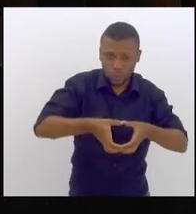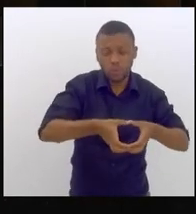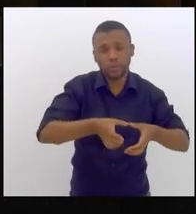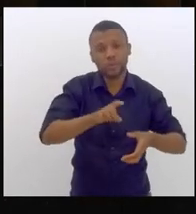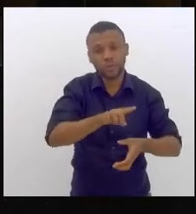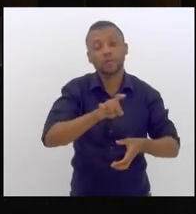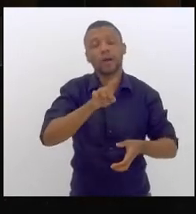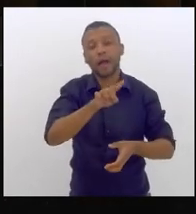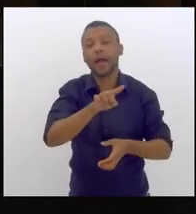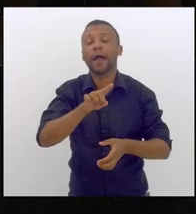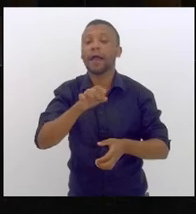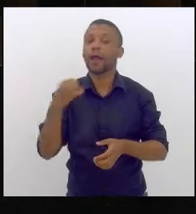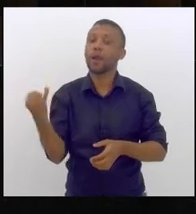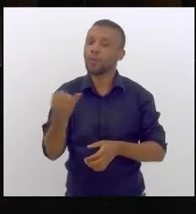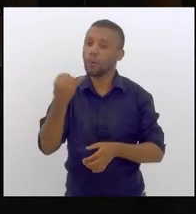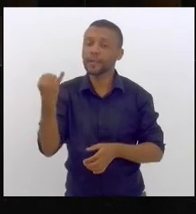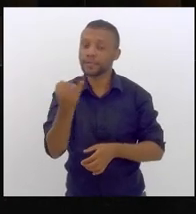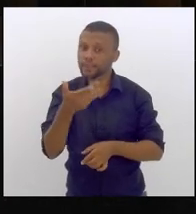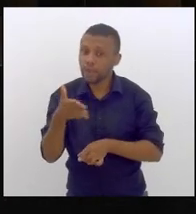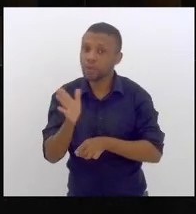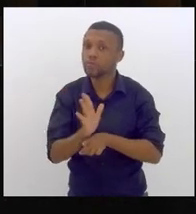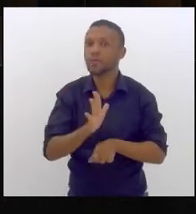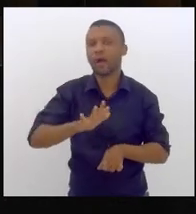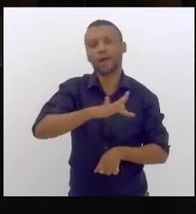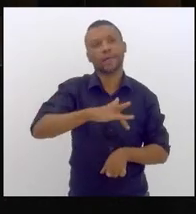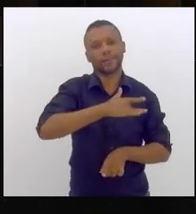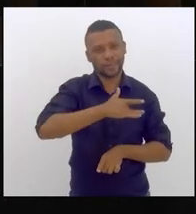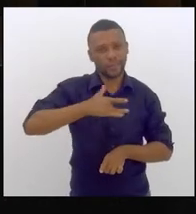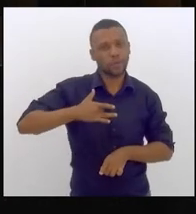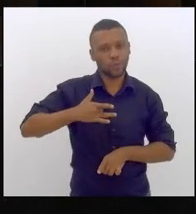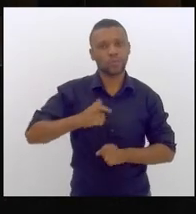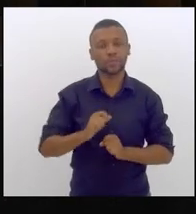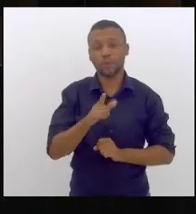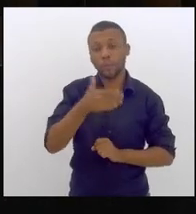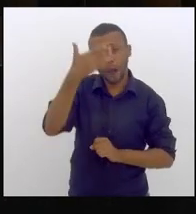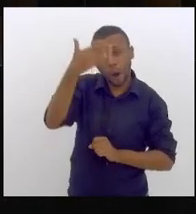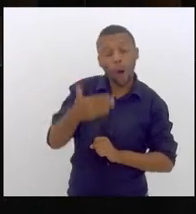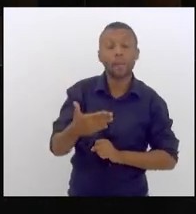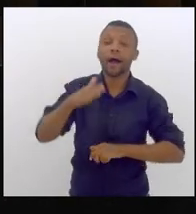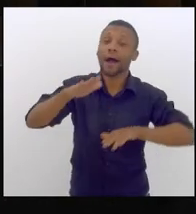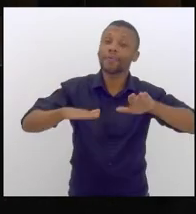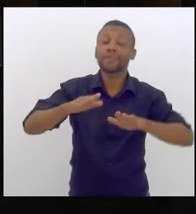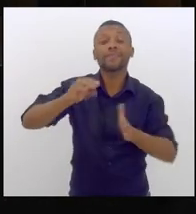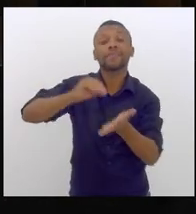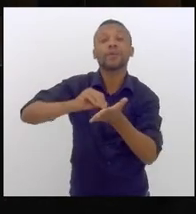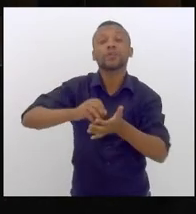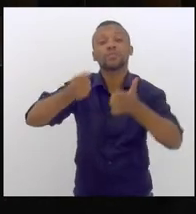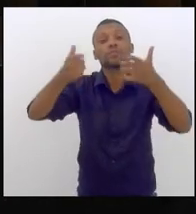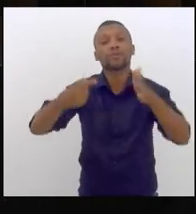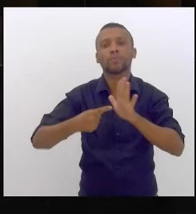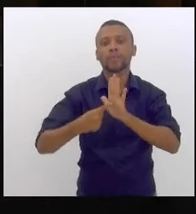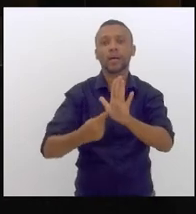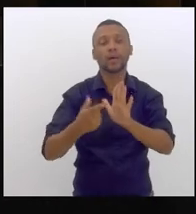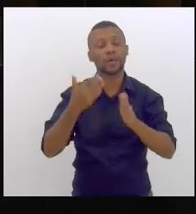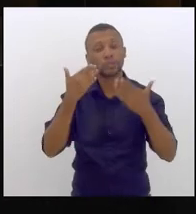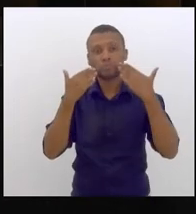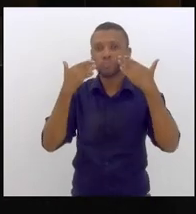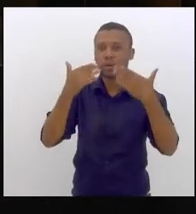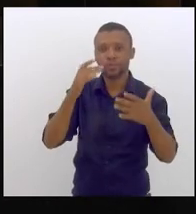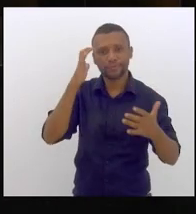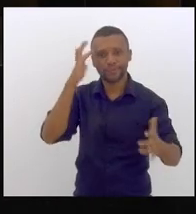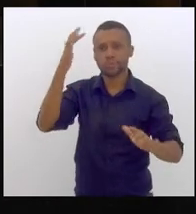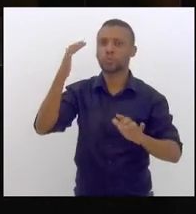evidência que muitas vezes a gente deixa de falar diante das emergências que surgem, mas aí